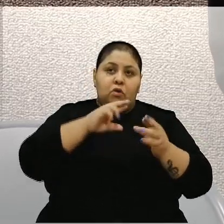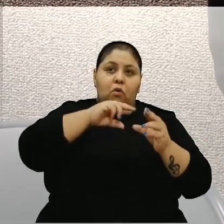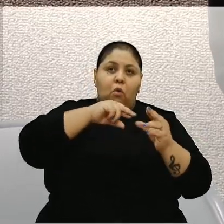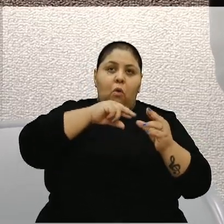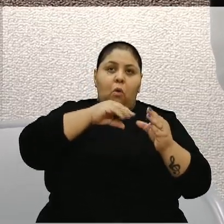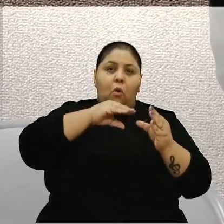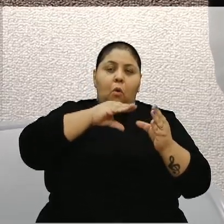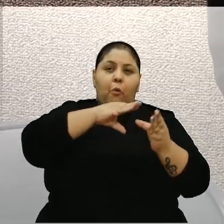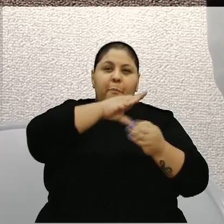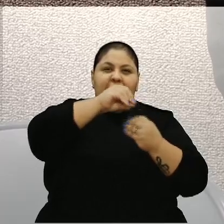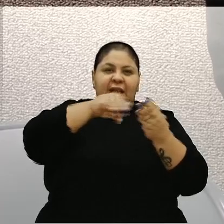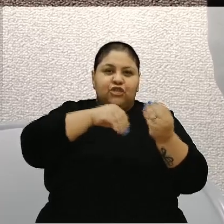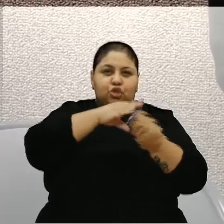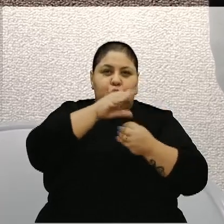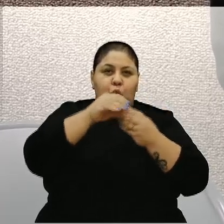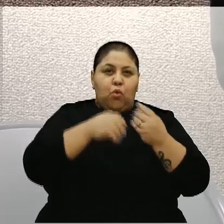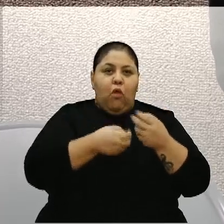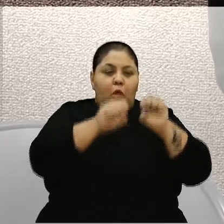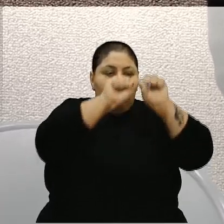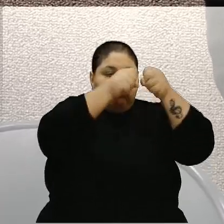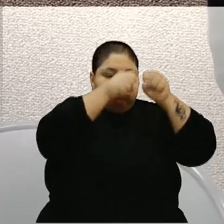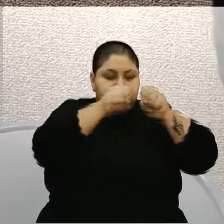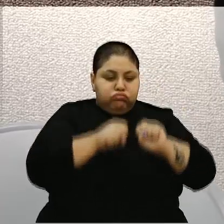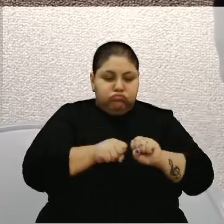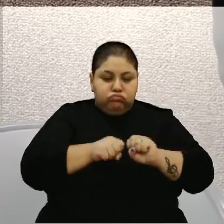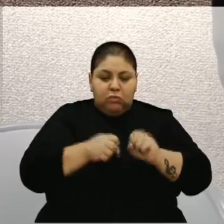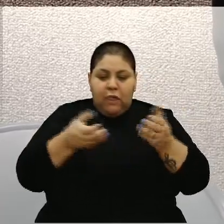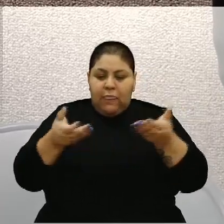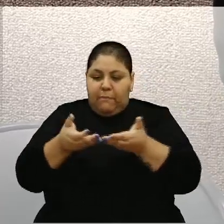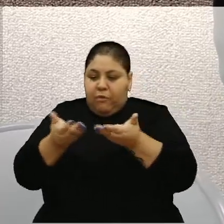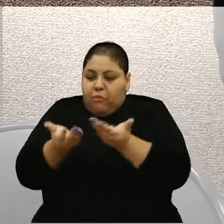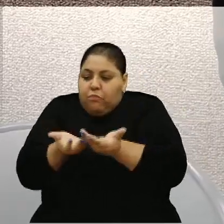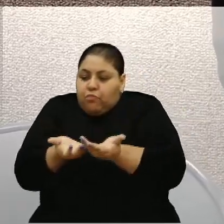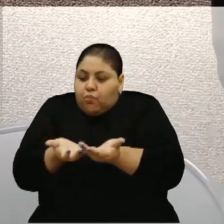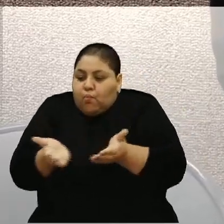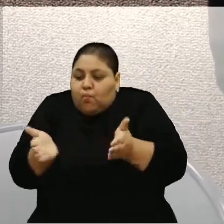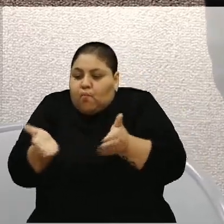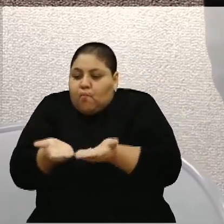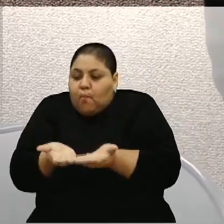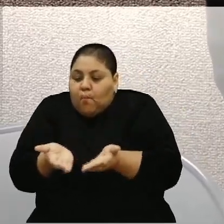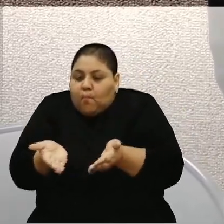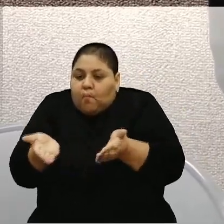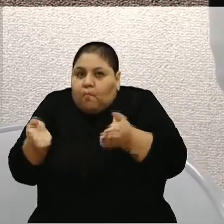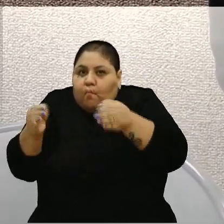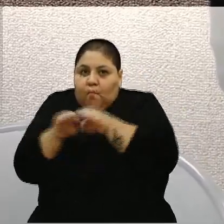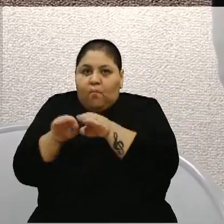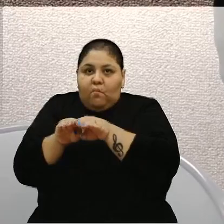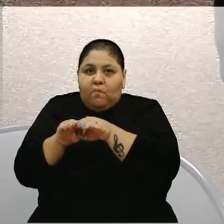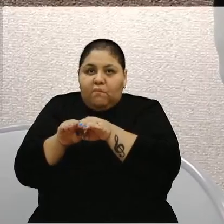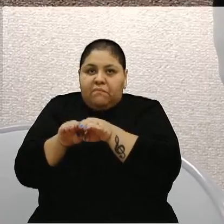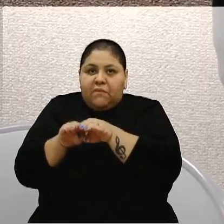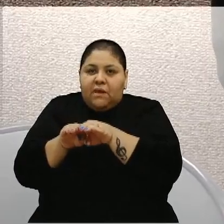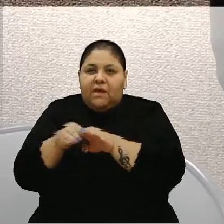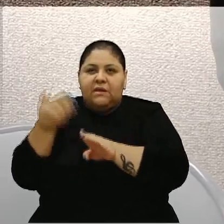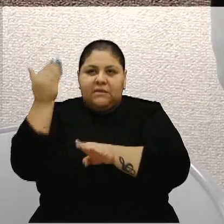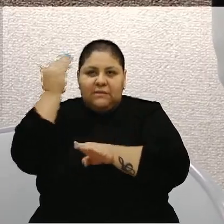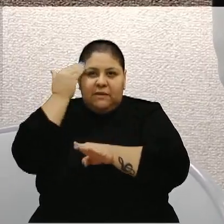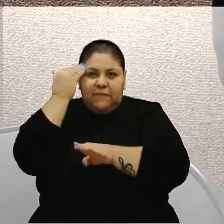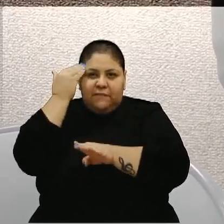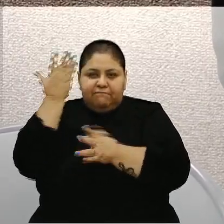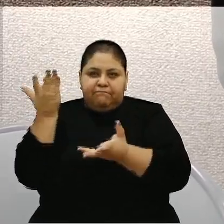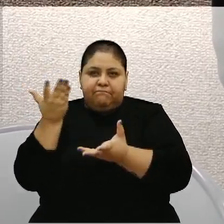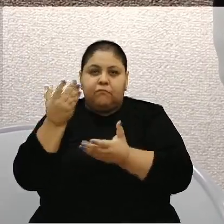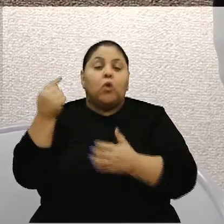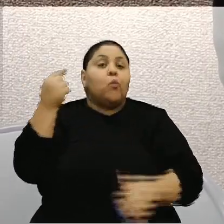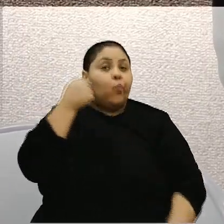já picota e já comprime para a reutilização. Os pneus né, como bem falasse, já pode